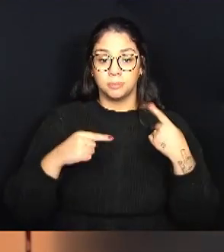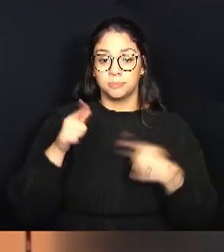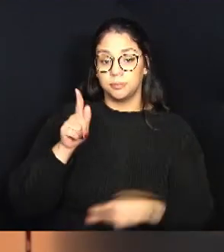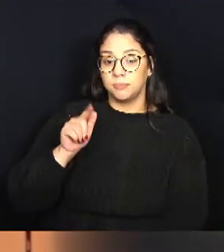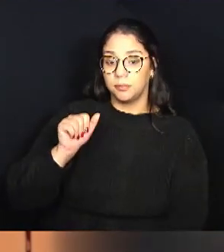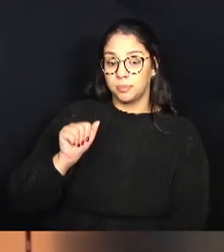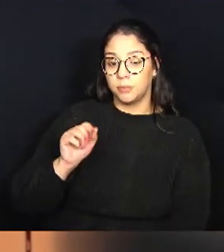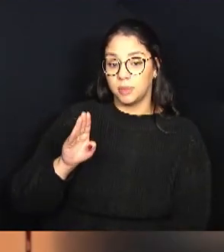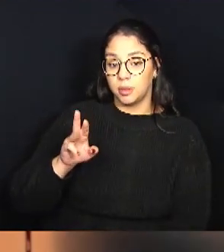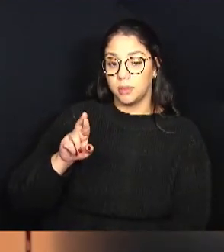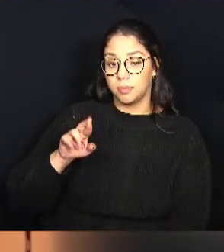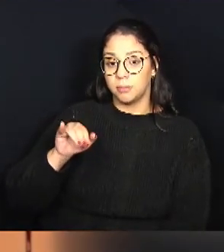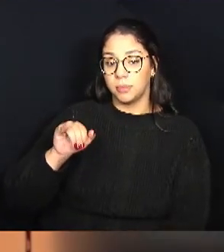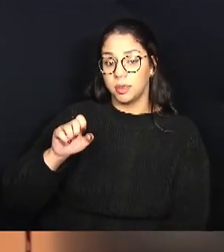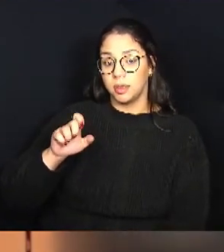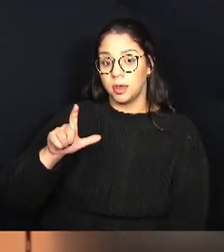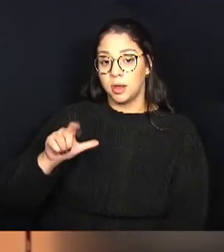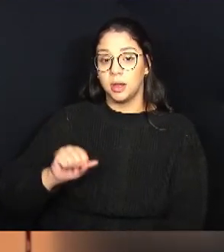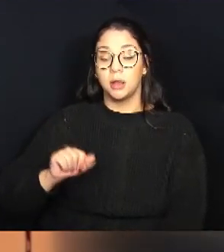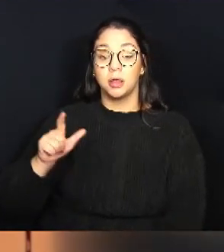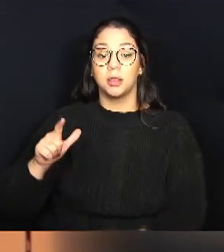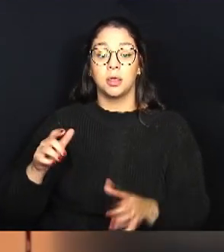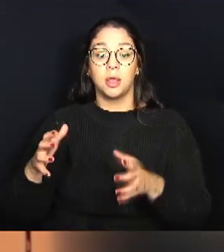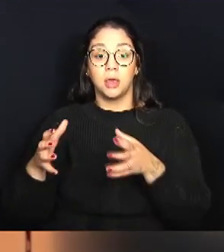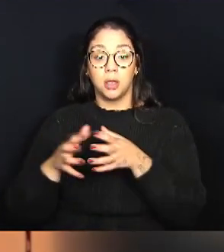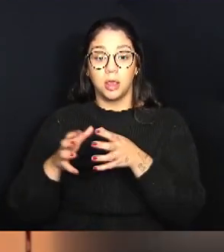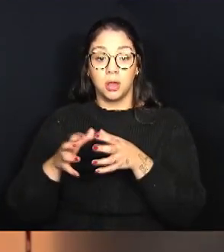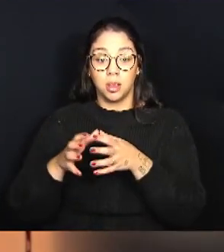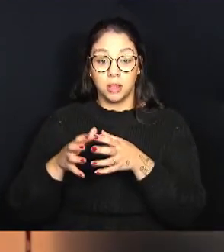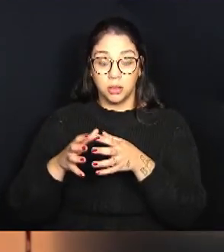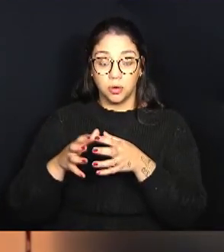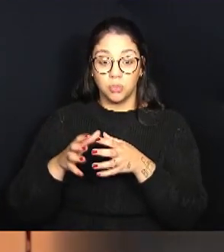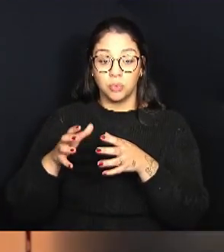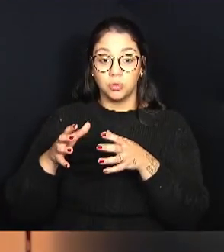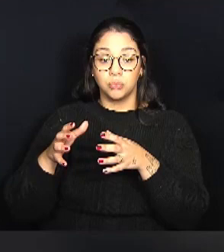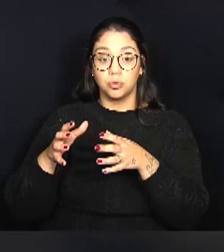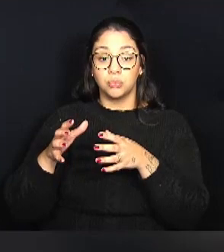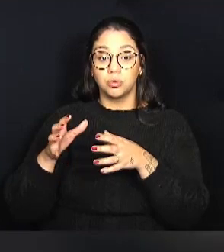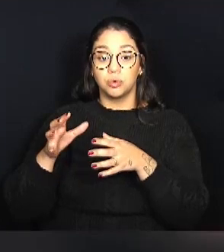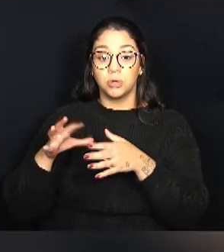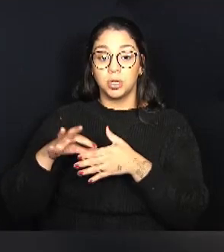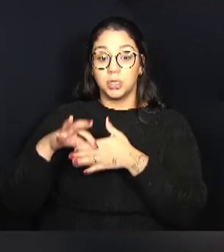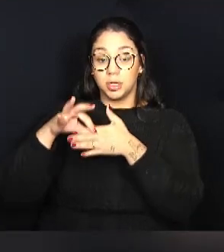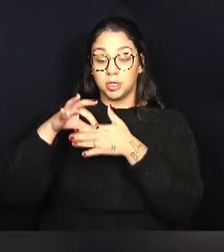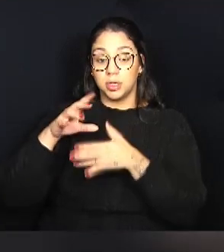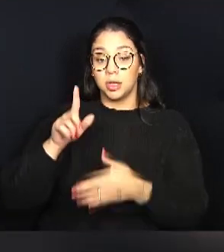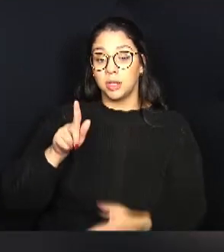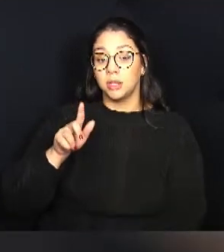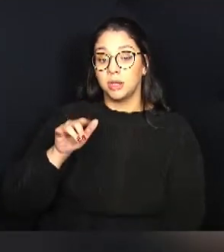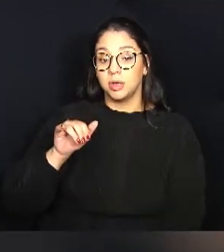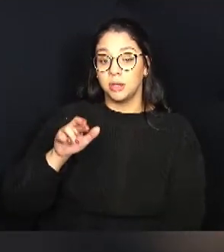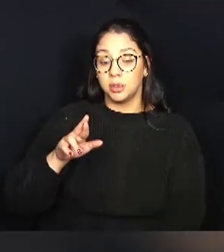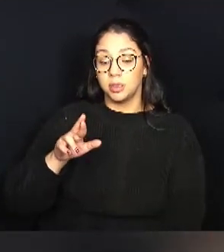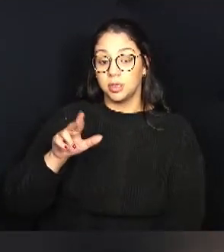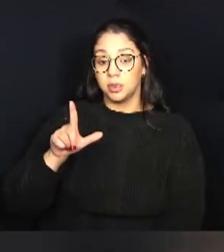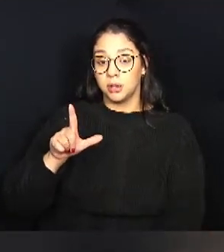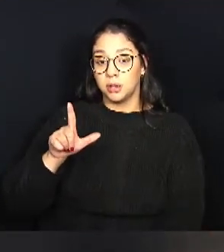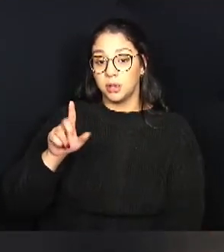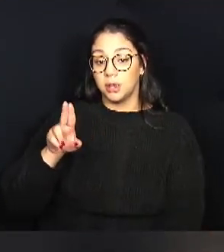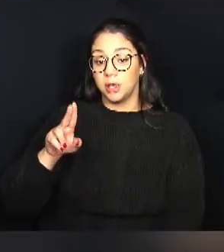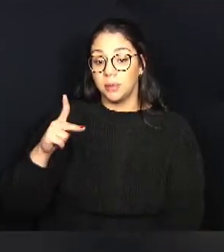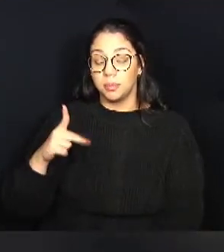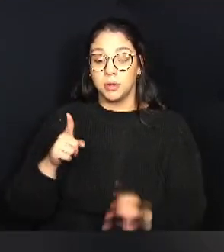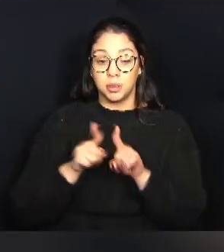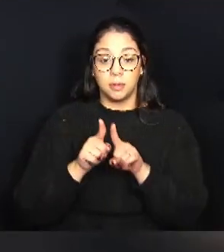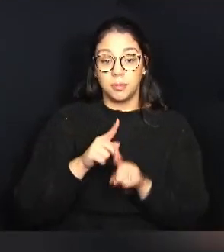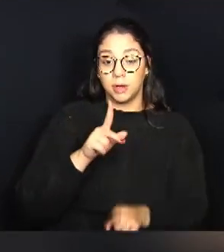Moisés, líder de projetos do coletivo Girl Up, de Campinas e Valinhos, e também Lilian Fernanda, coordenadora